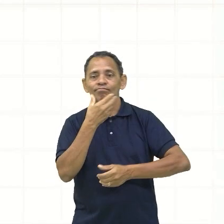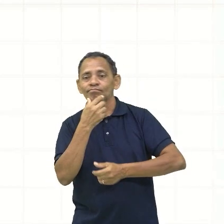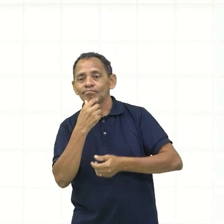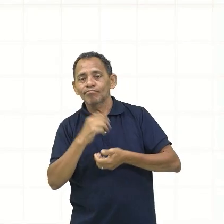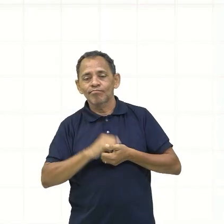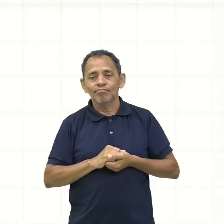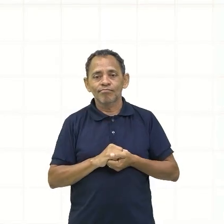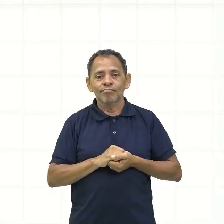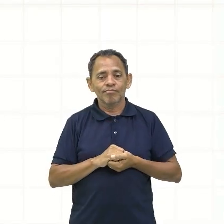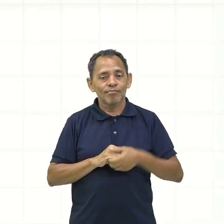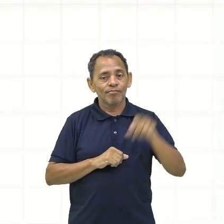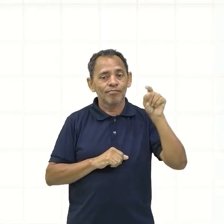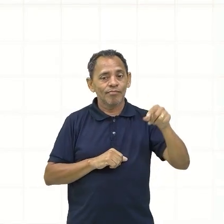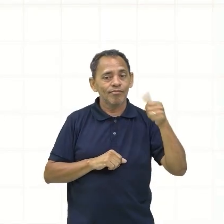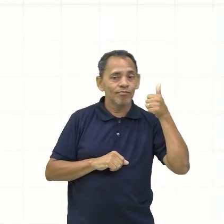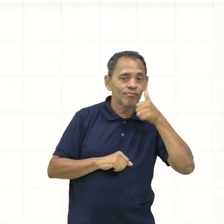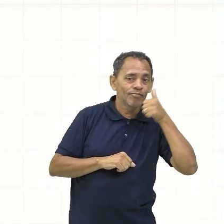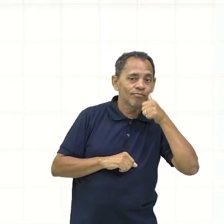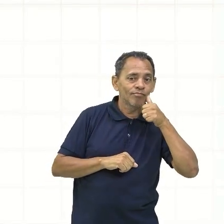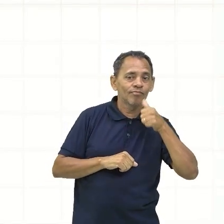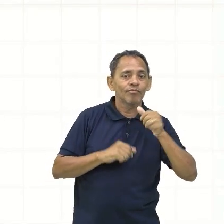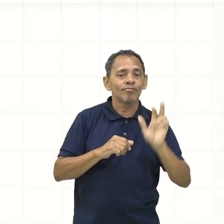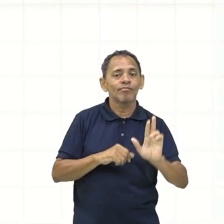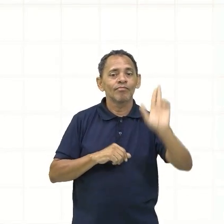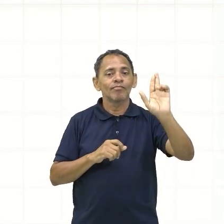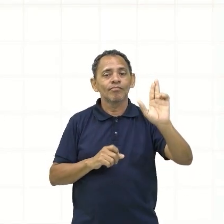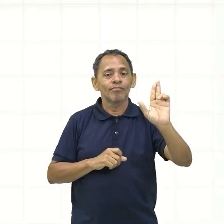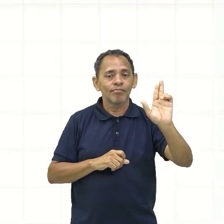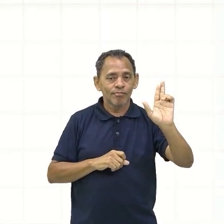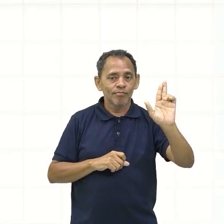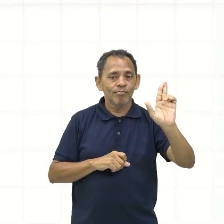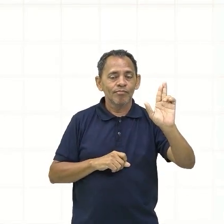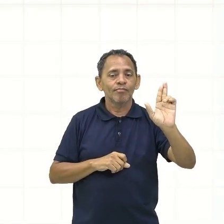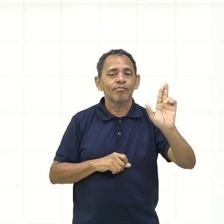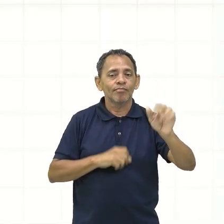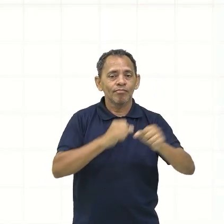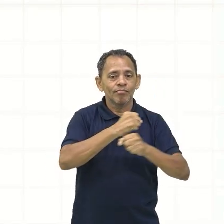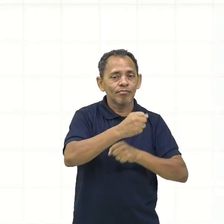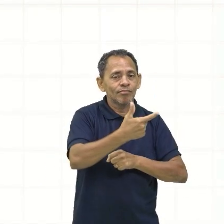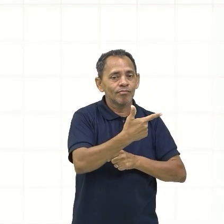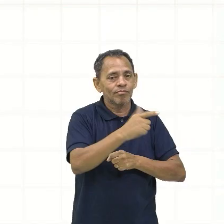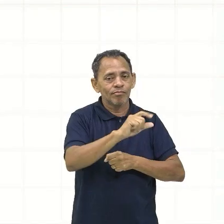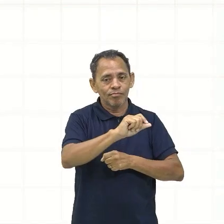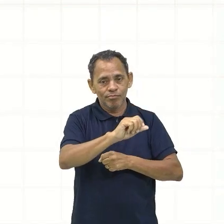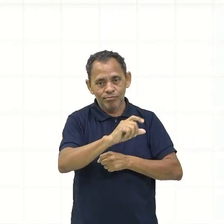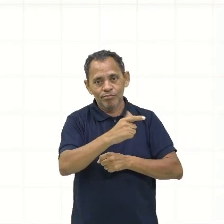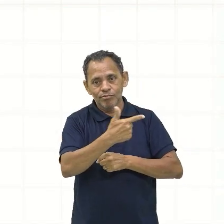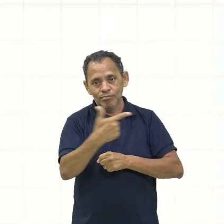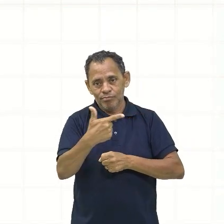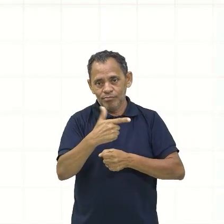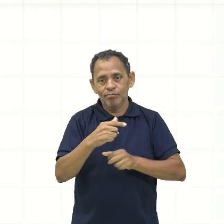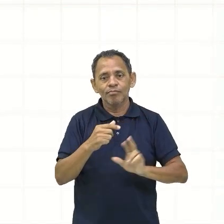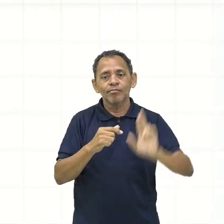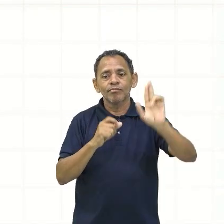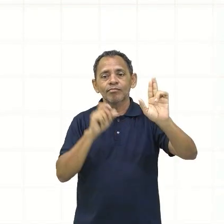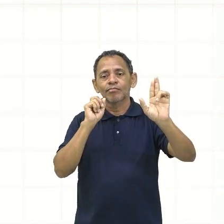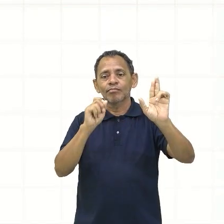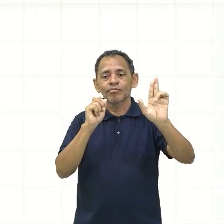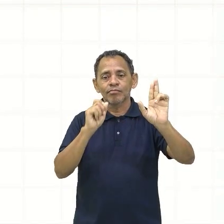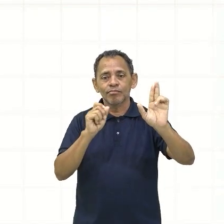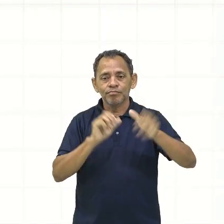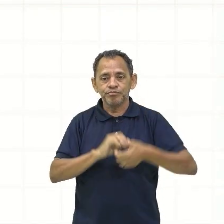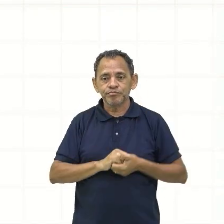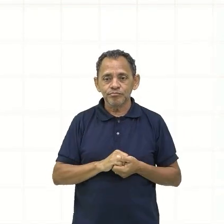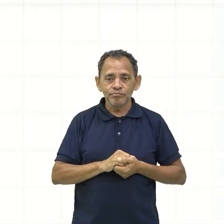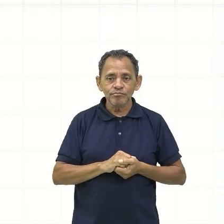estavam representando, de acordo com o censo de 2022, elas estavam representando aí